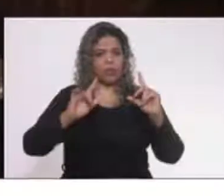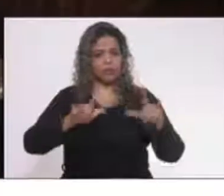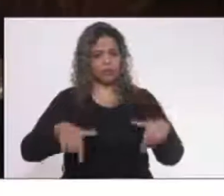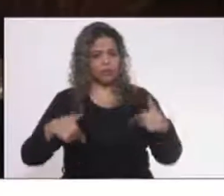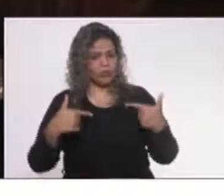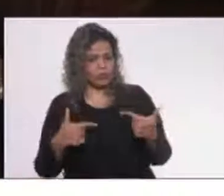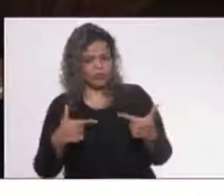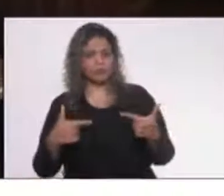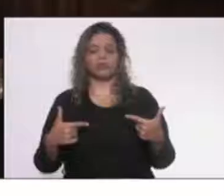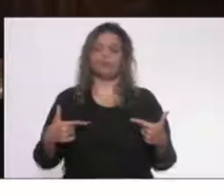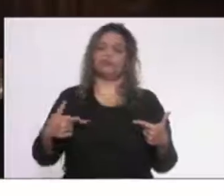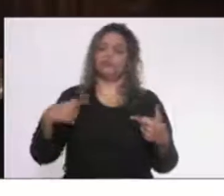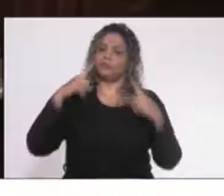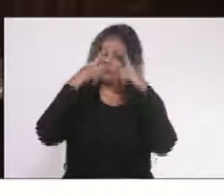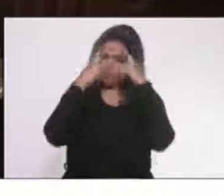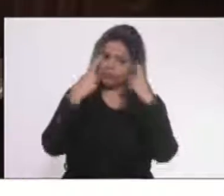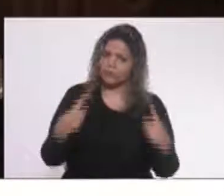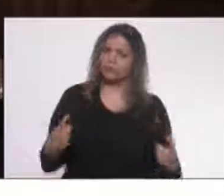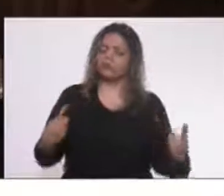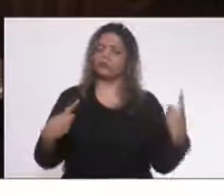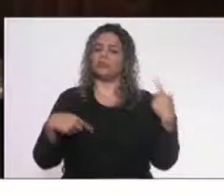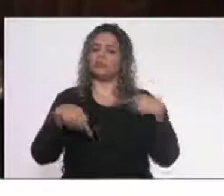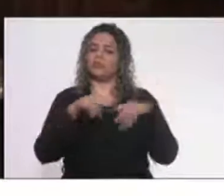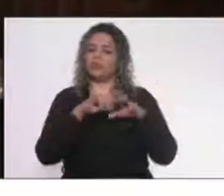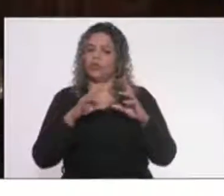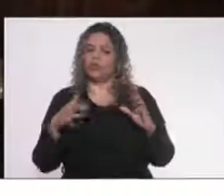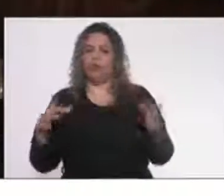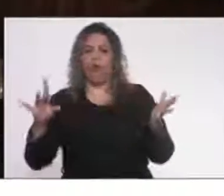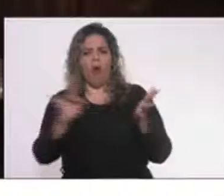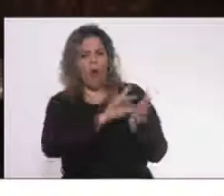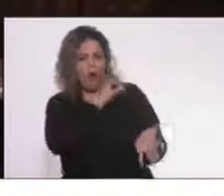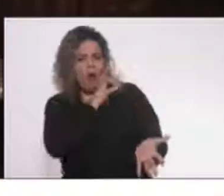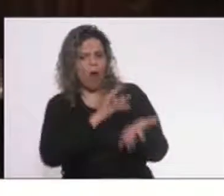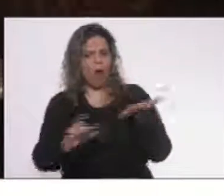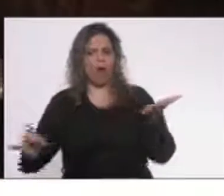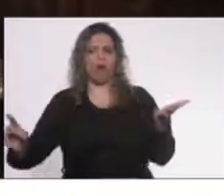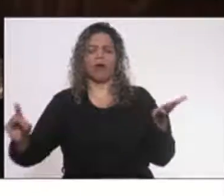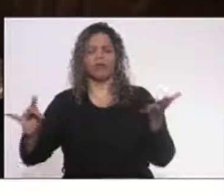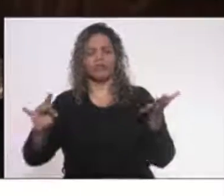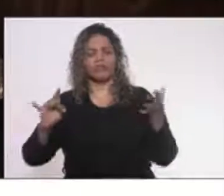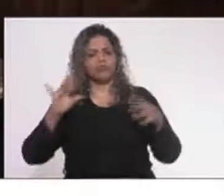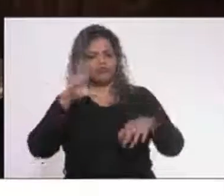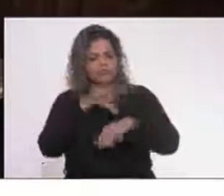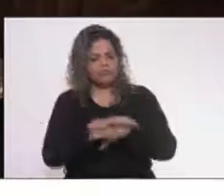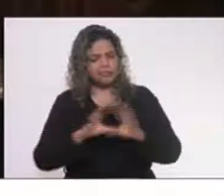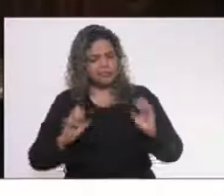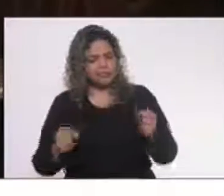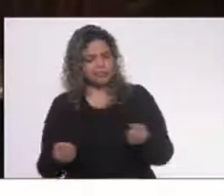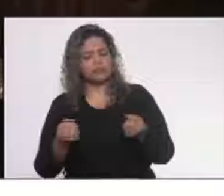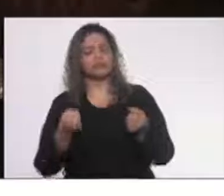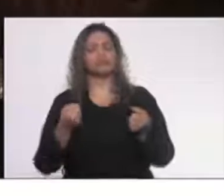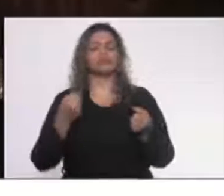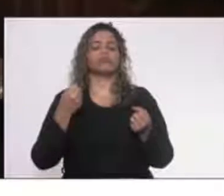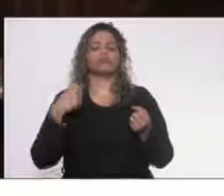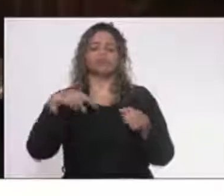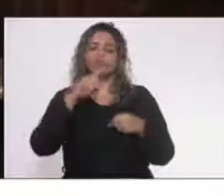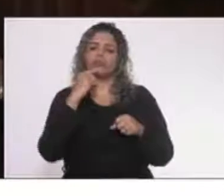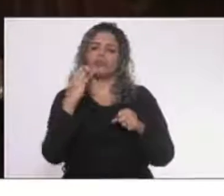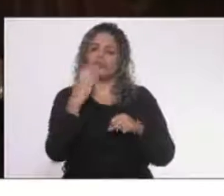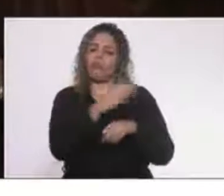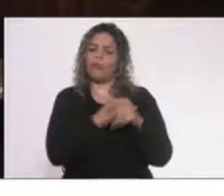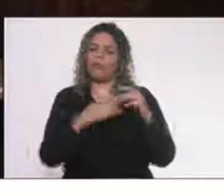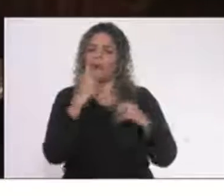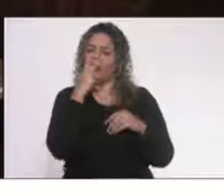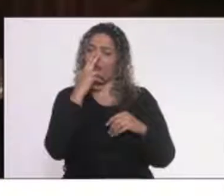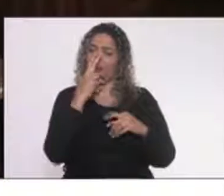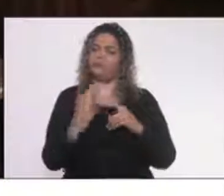atuação agressiva, pautada pelo ódio e de suas forças de segurança, se constitui numa